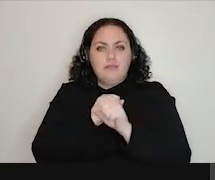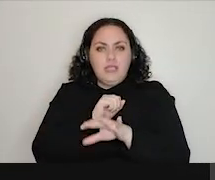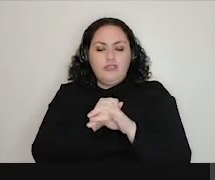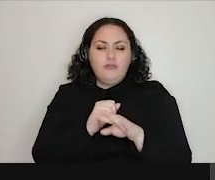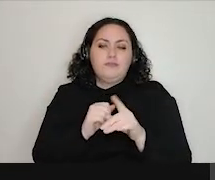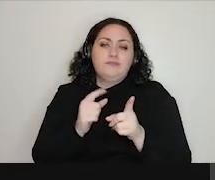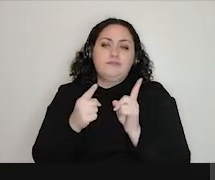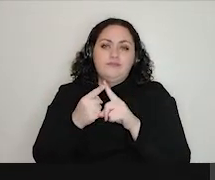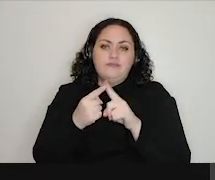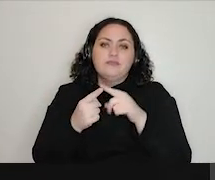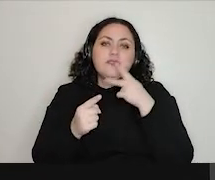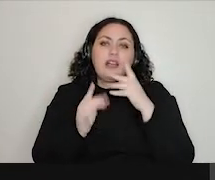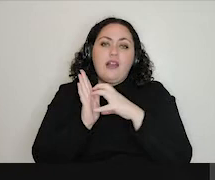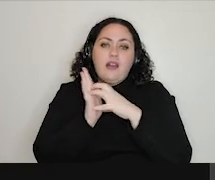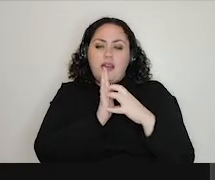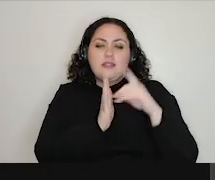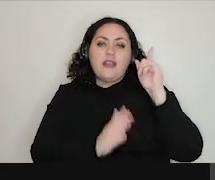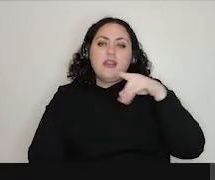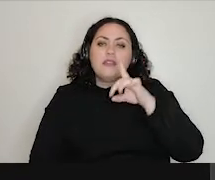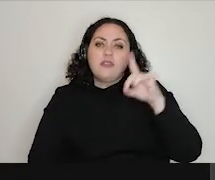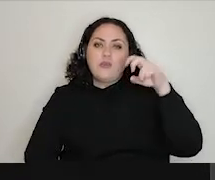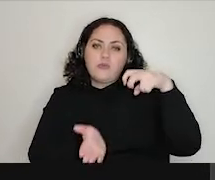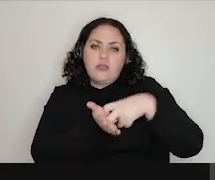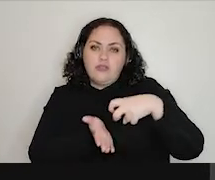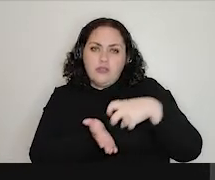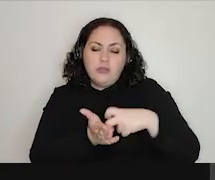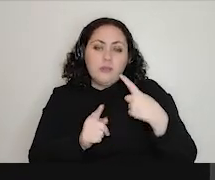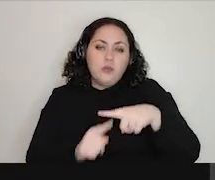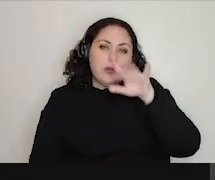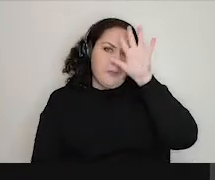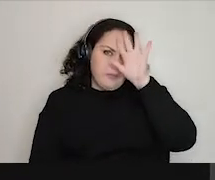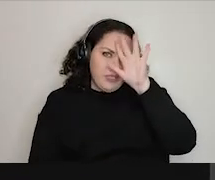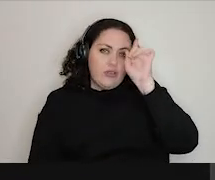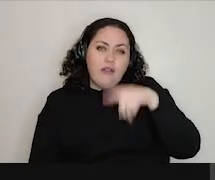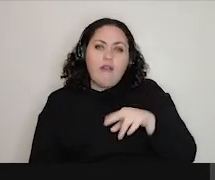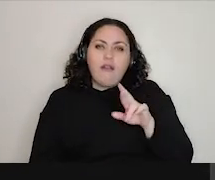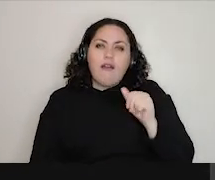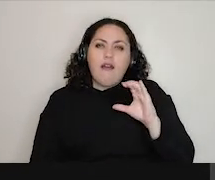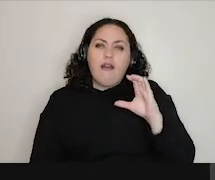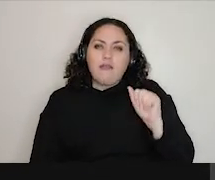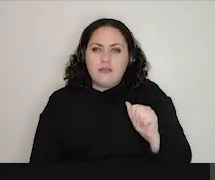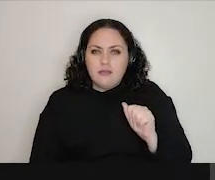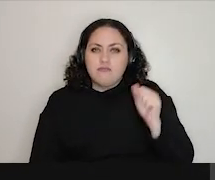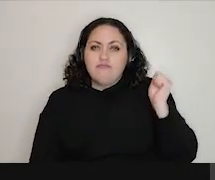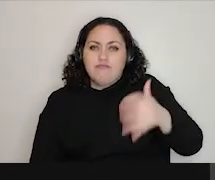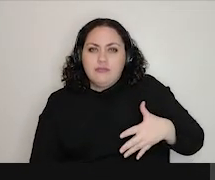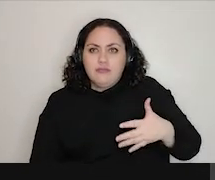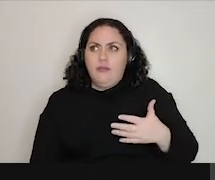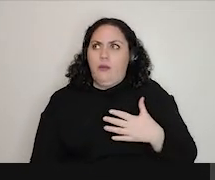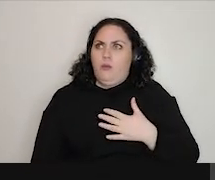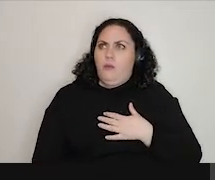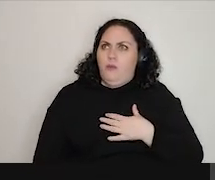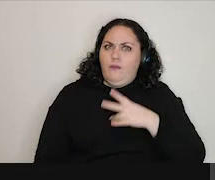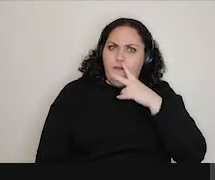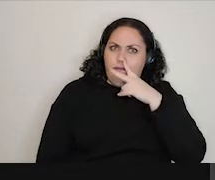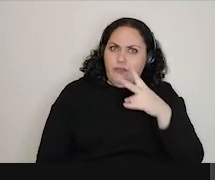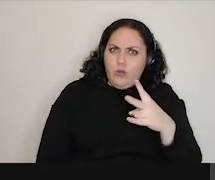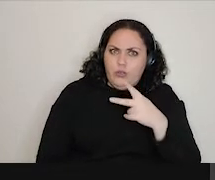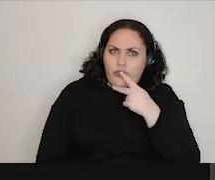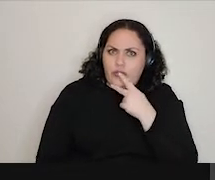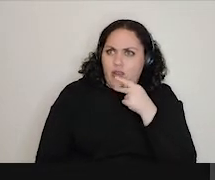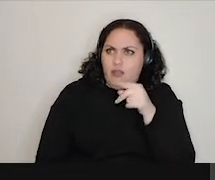reproduzida nos veículos de comunicação. E aí a gente vai ter: a AIDS é um castigo de Deus, né? Porque bicha é uma raça